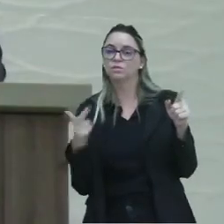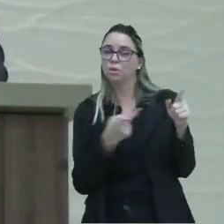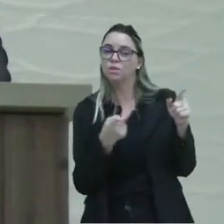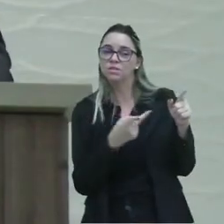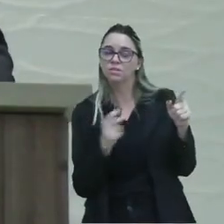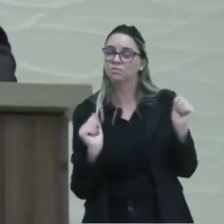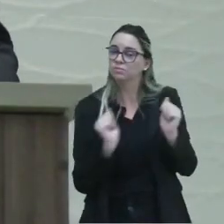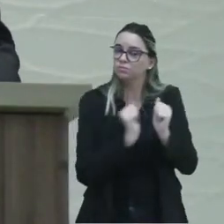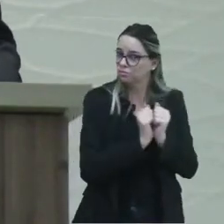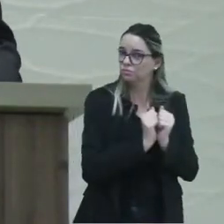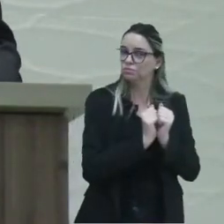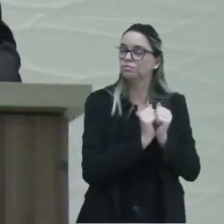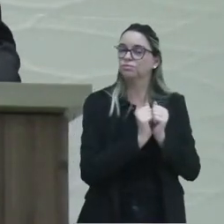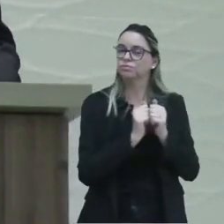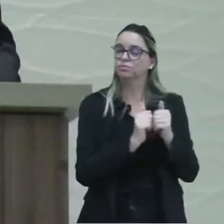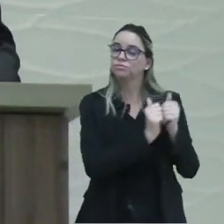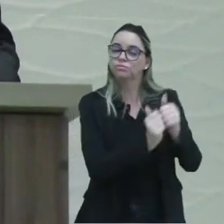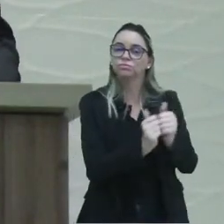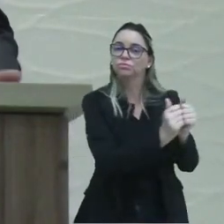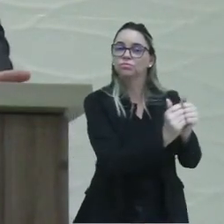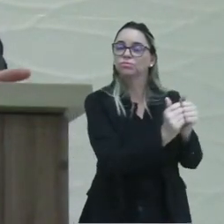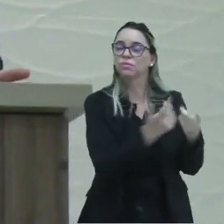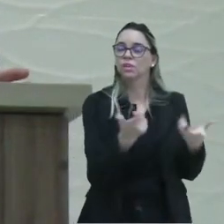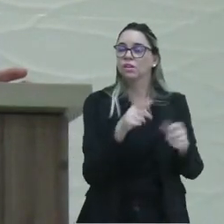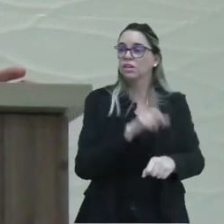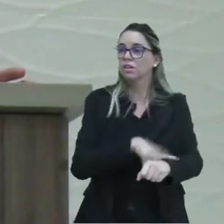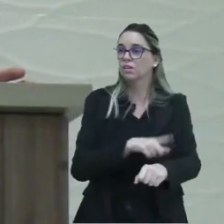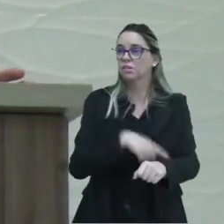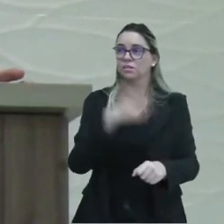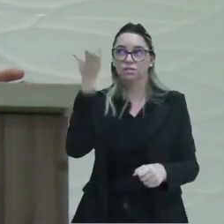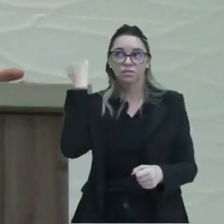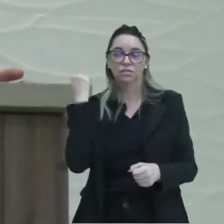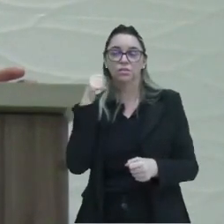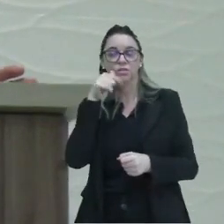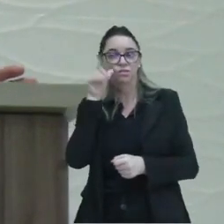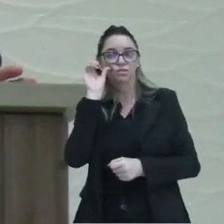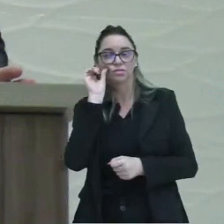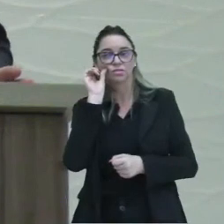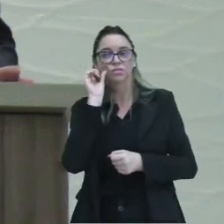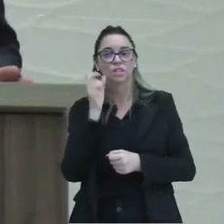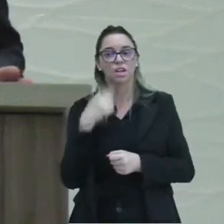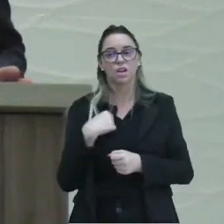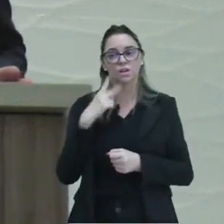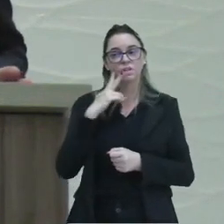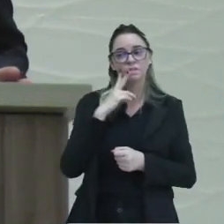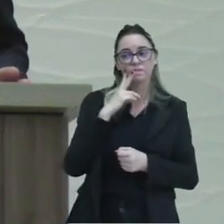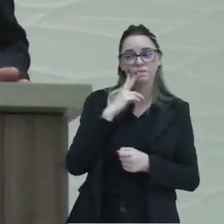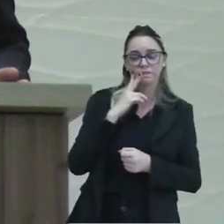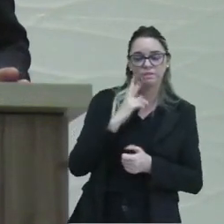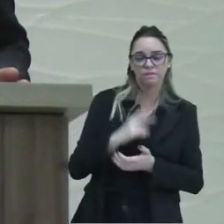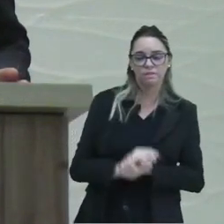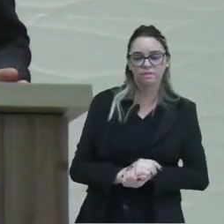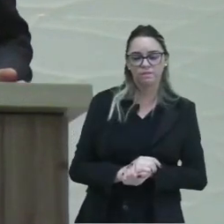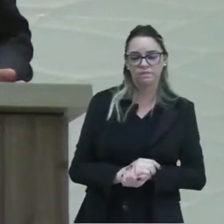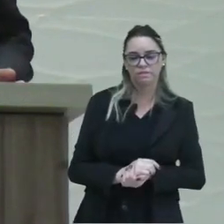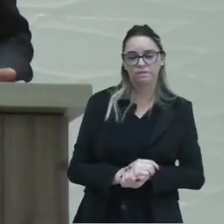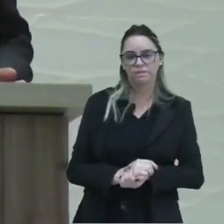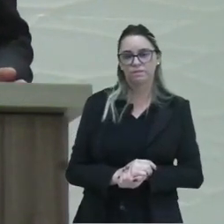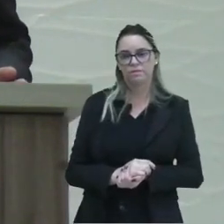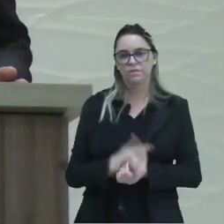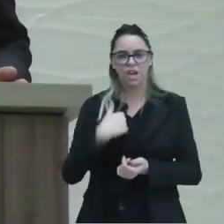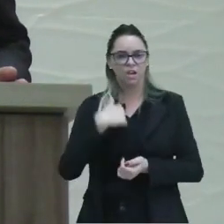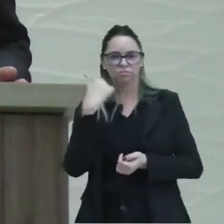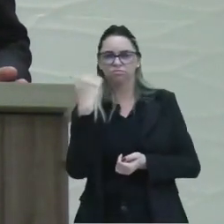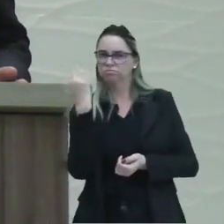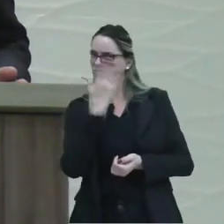acompanhavam. E na ocasião, eu não vi nenhuma manifestação de Ana